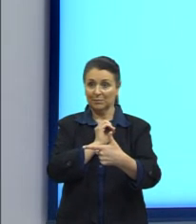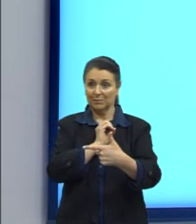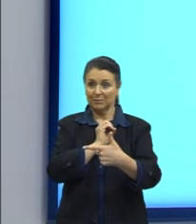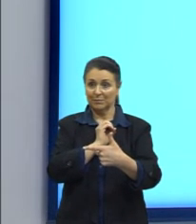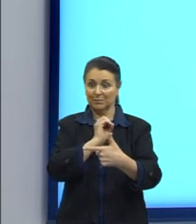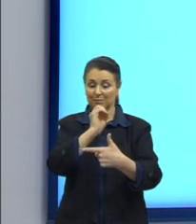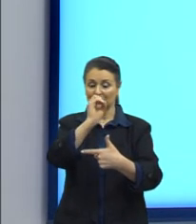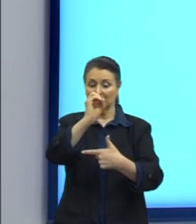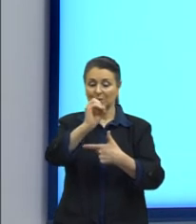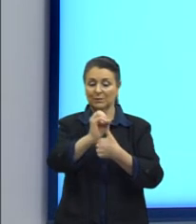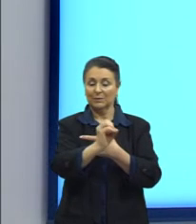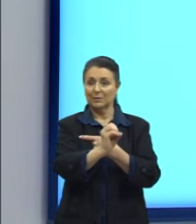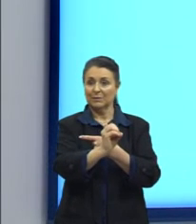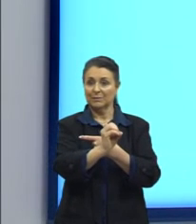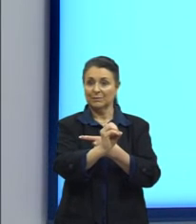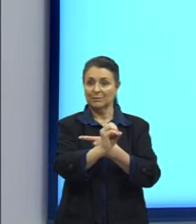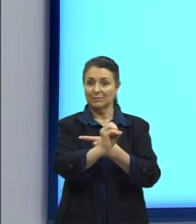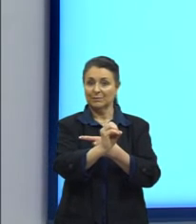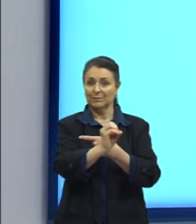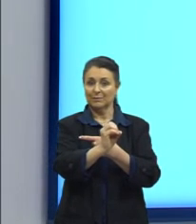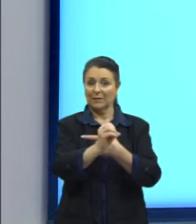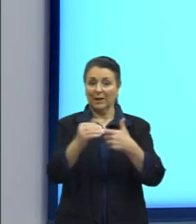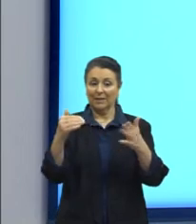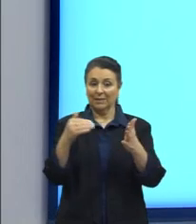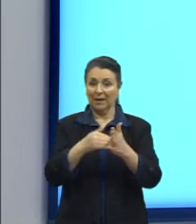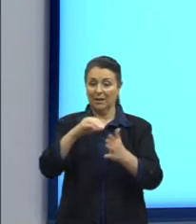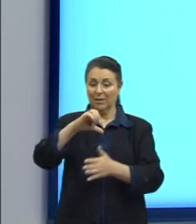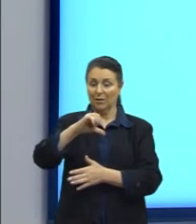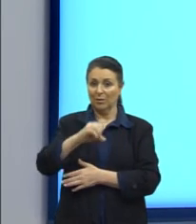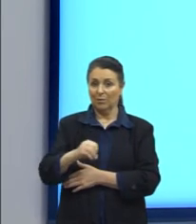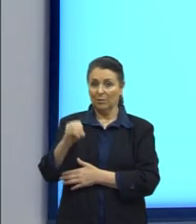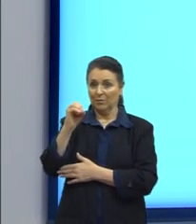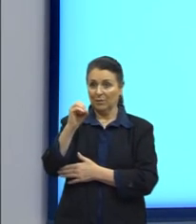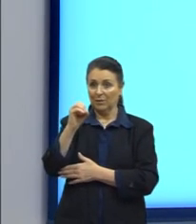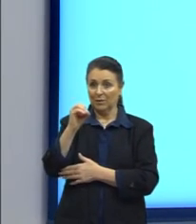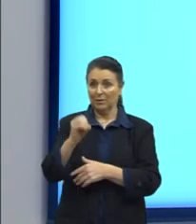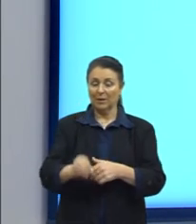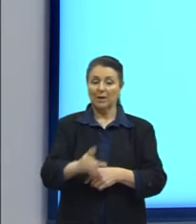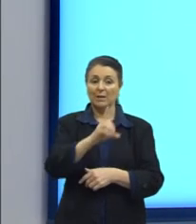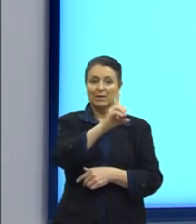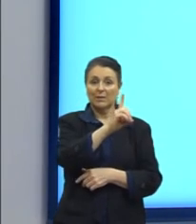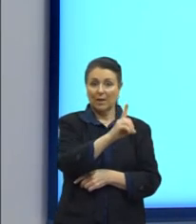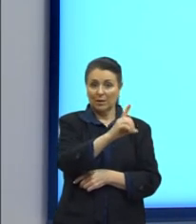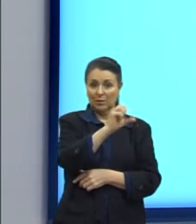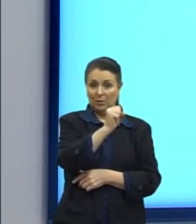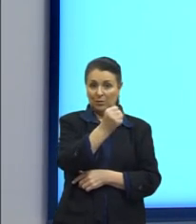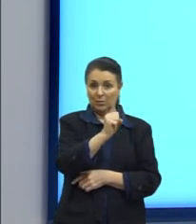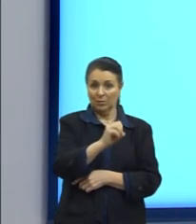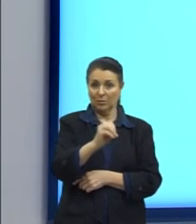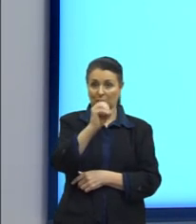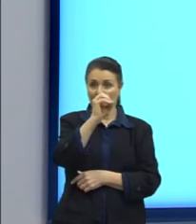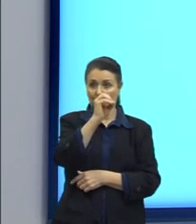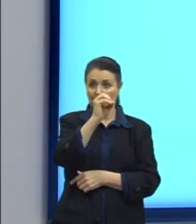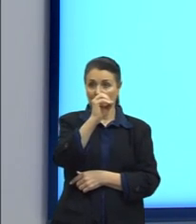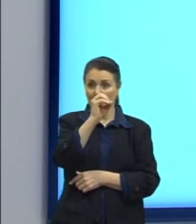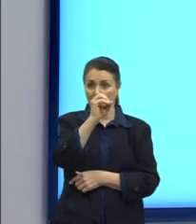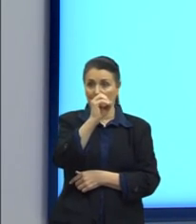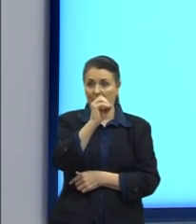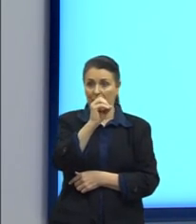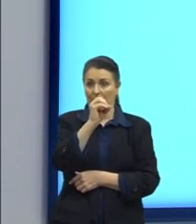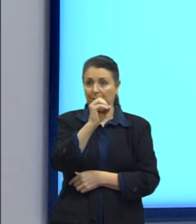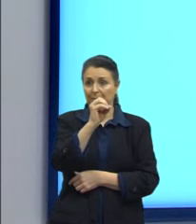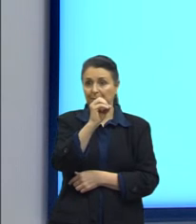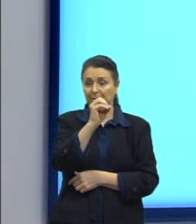então zero é 90 aqui então Ó 180 aqui que acontece ele vai bater aqui